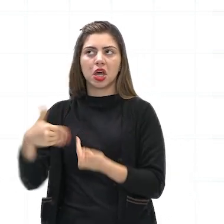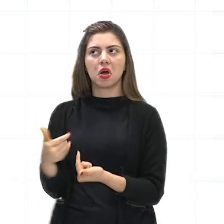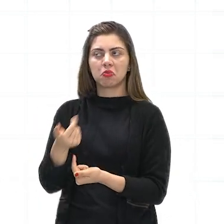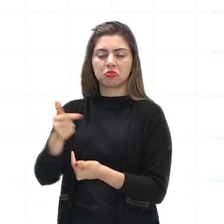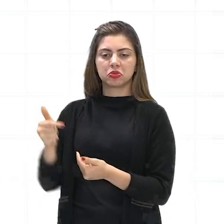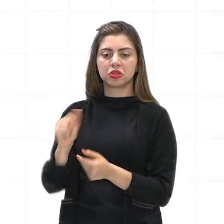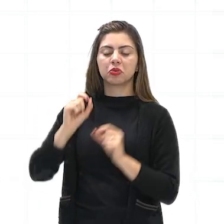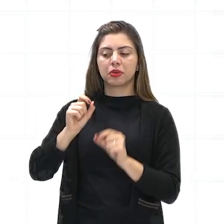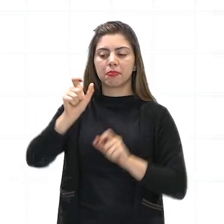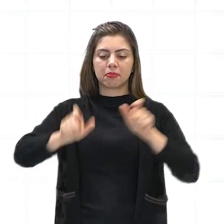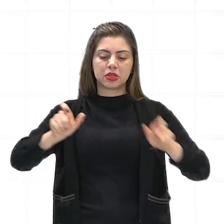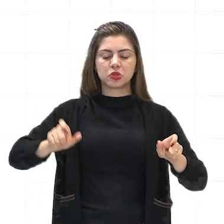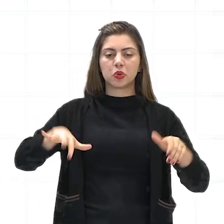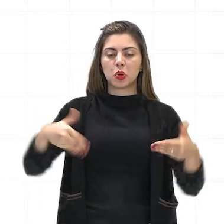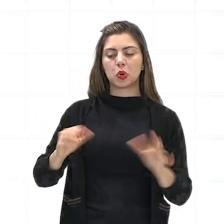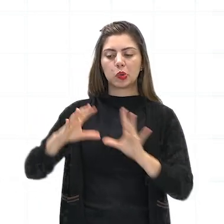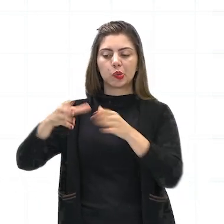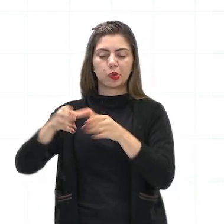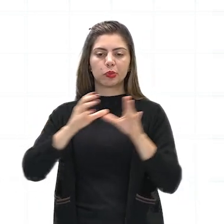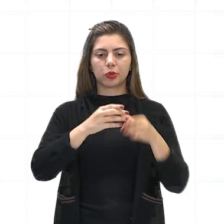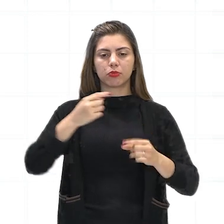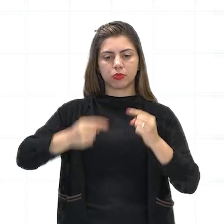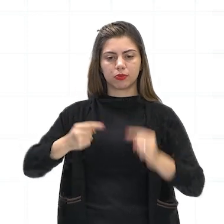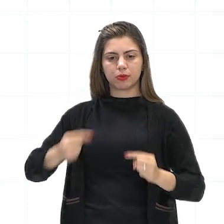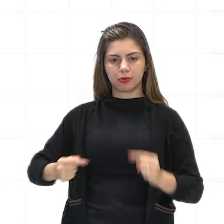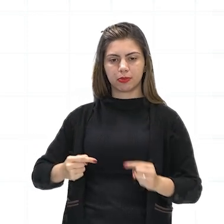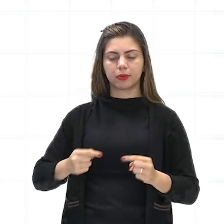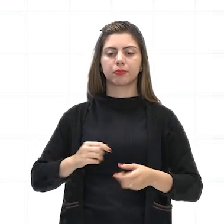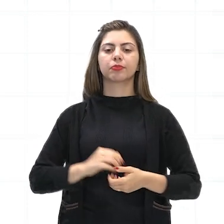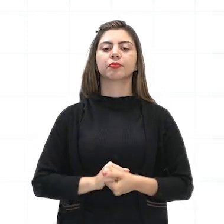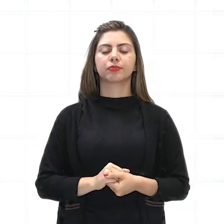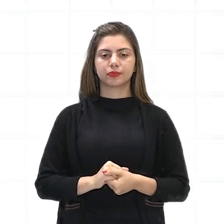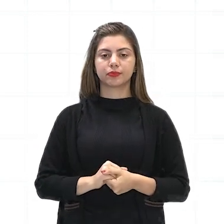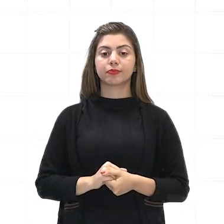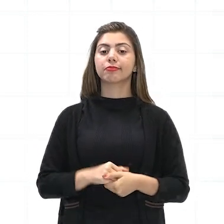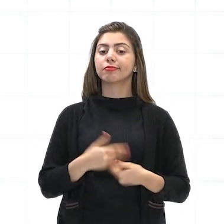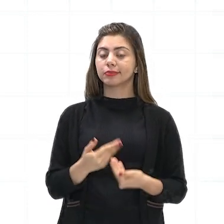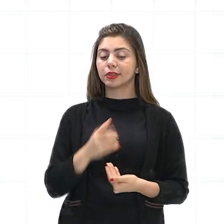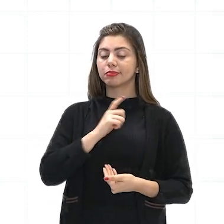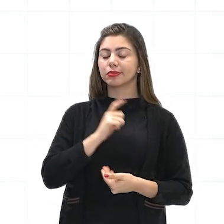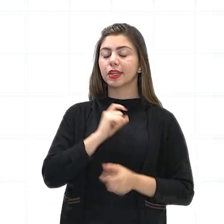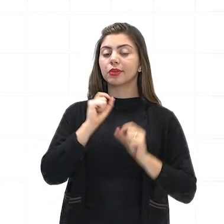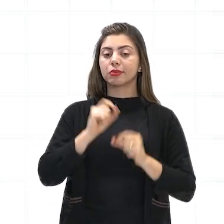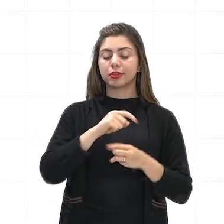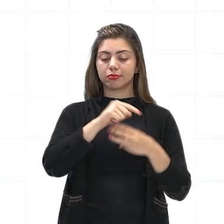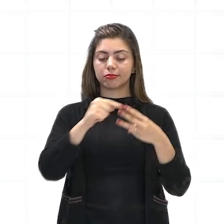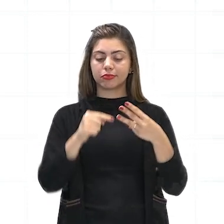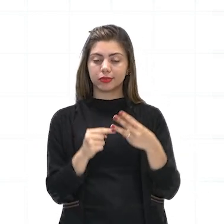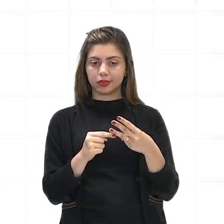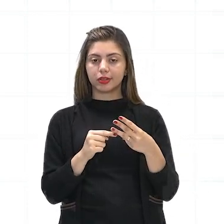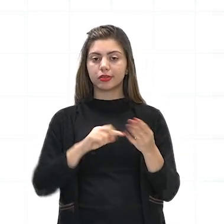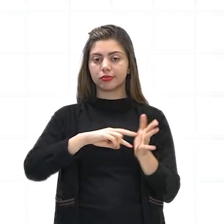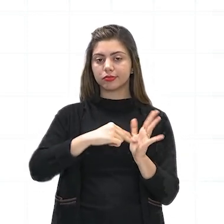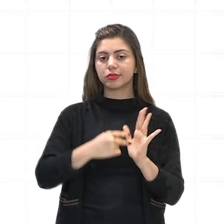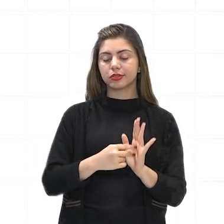grupos, Caracteriza aí, então, uma disputa. Então, nós temos aí 3 definições